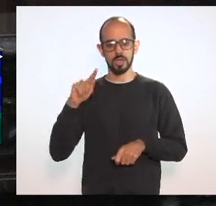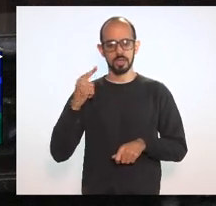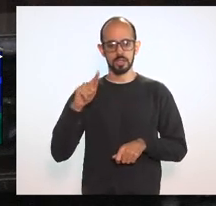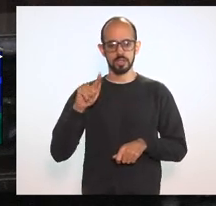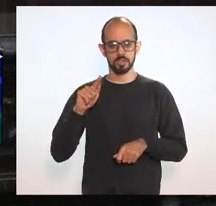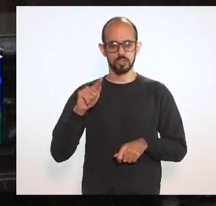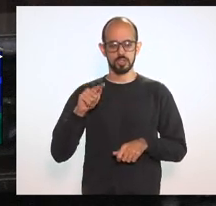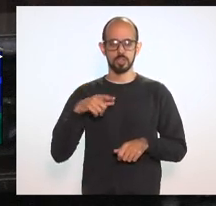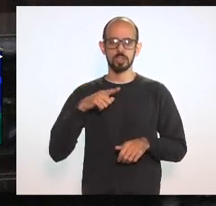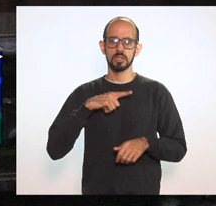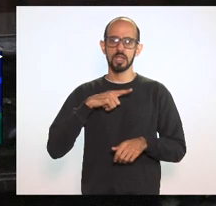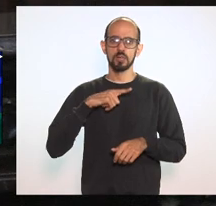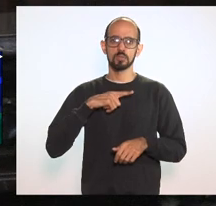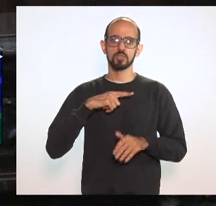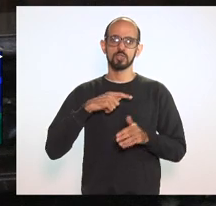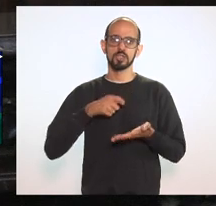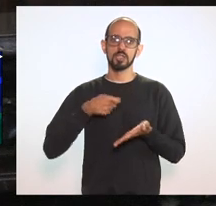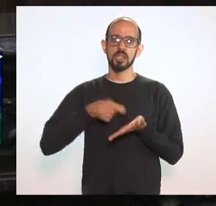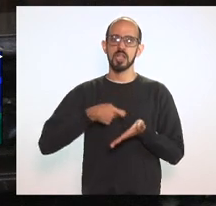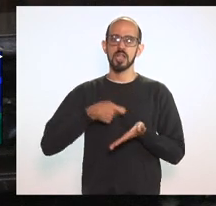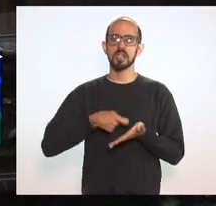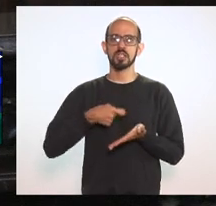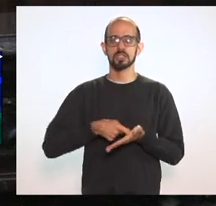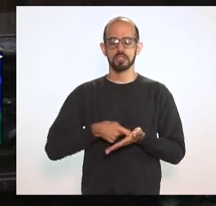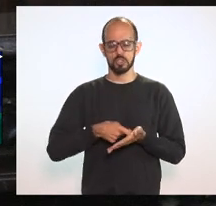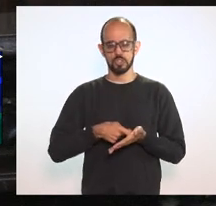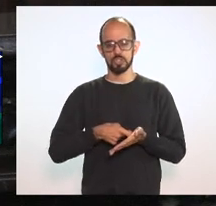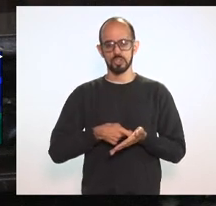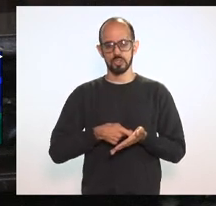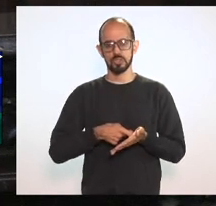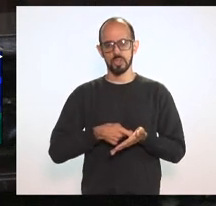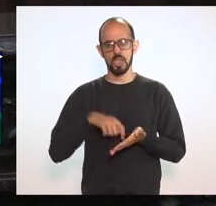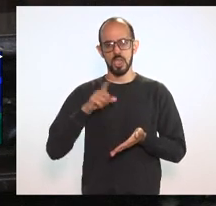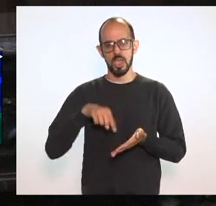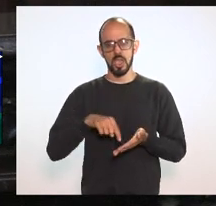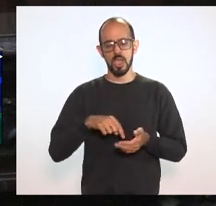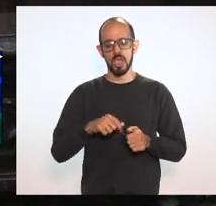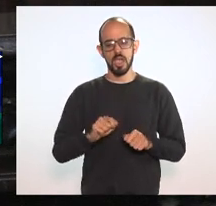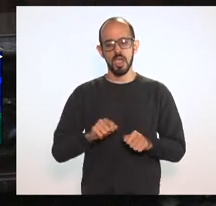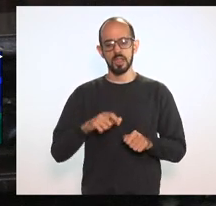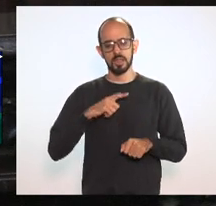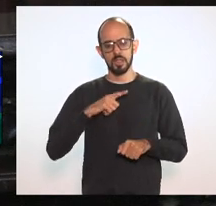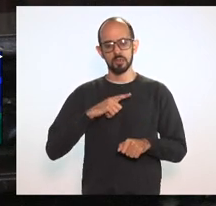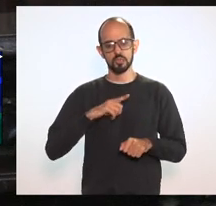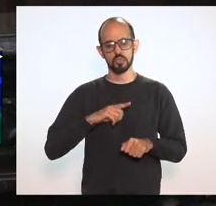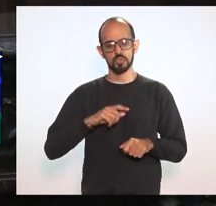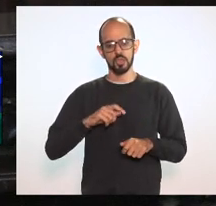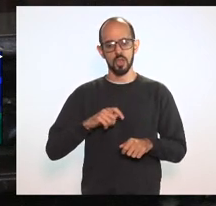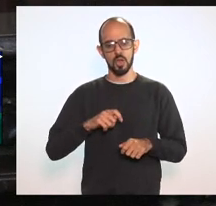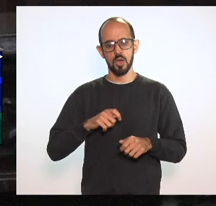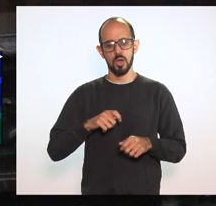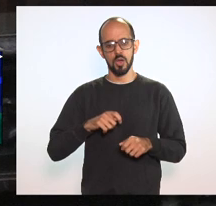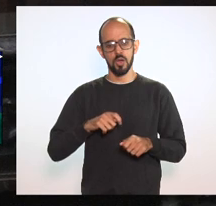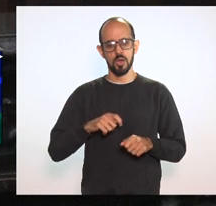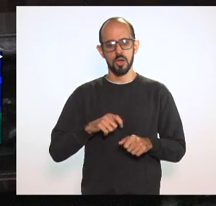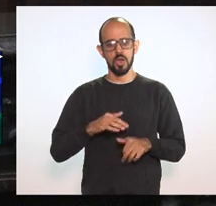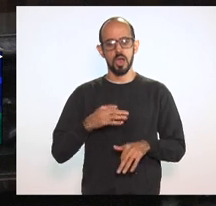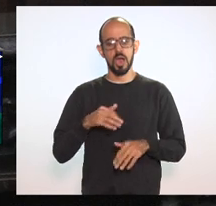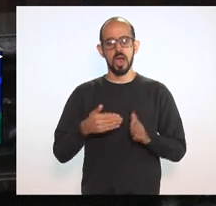enquanto legisladores e legisladores de modificar esse projeto à